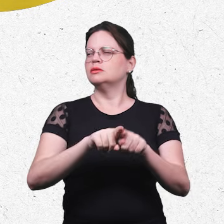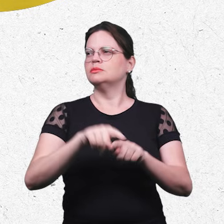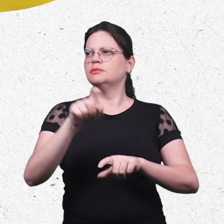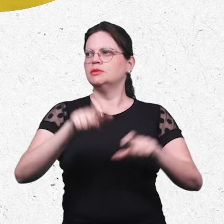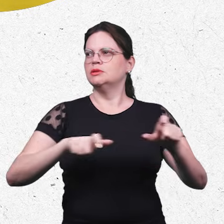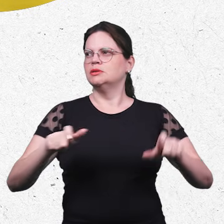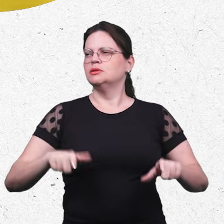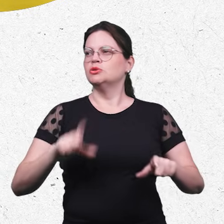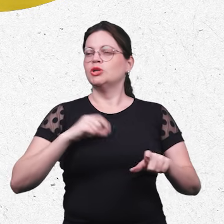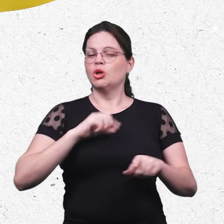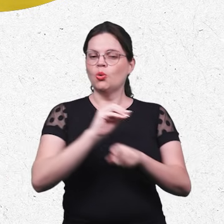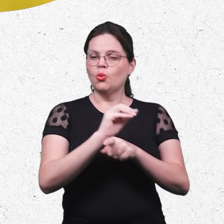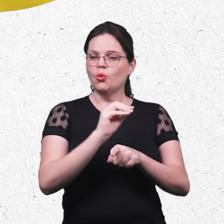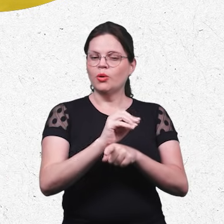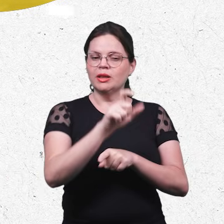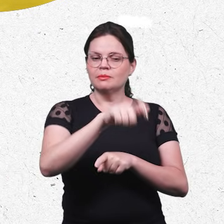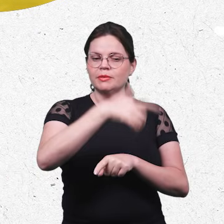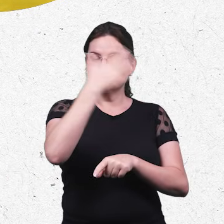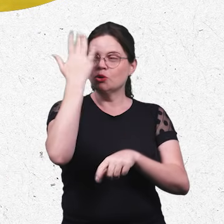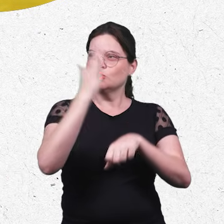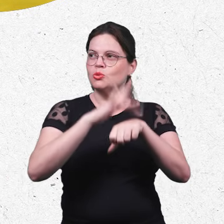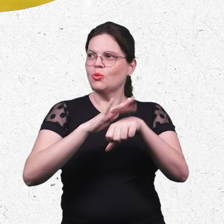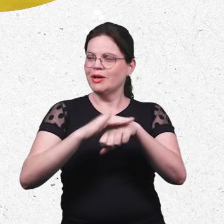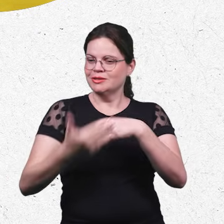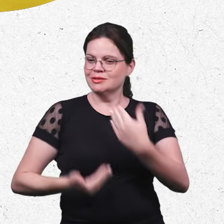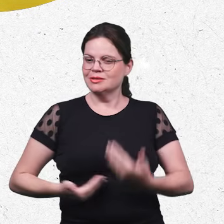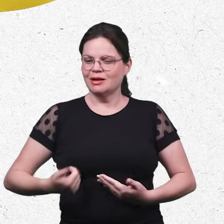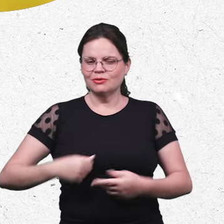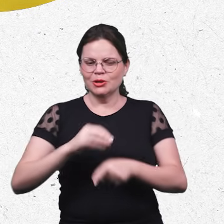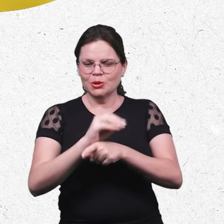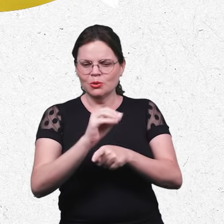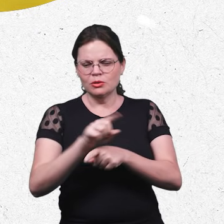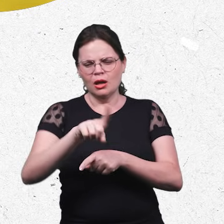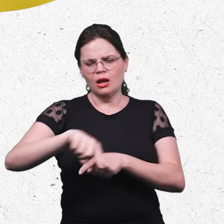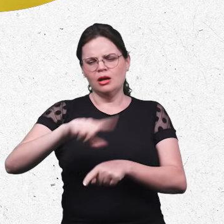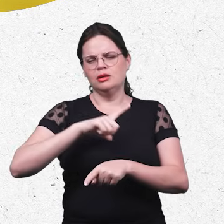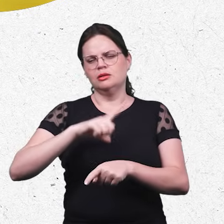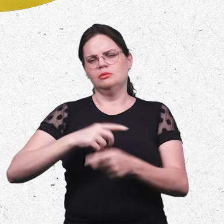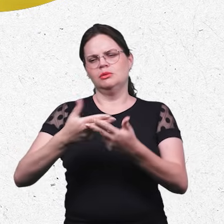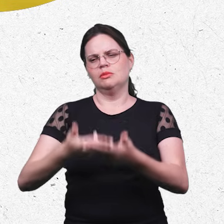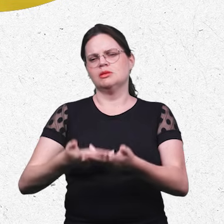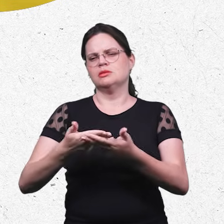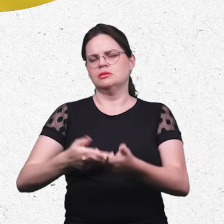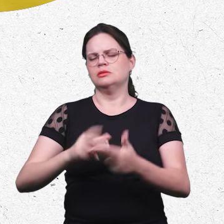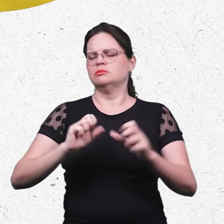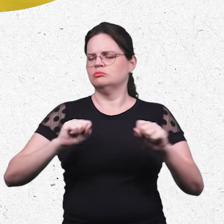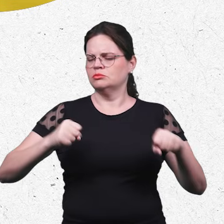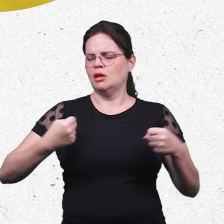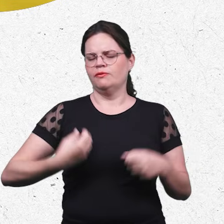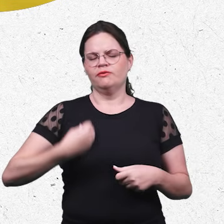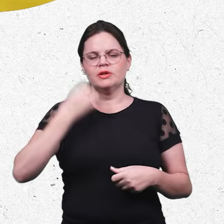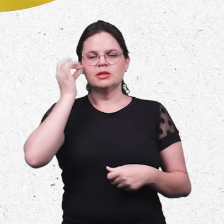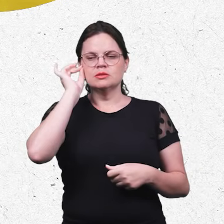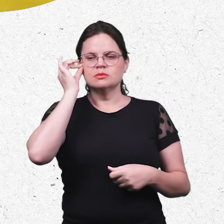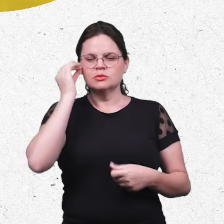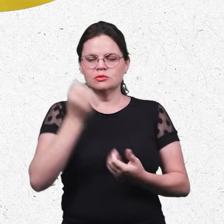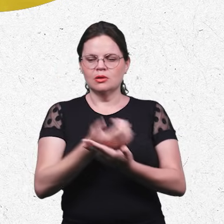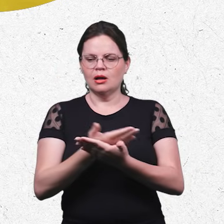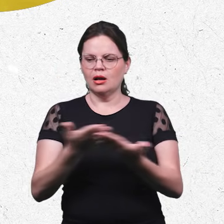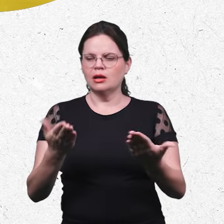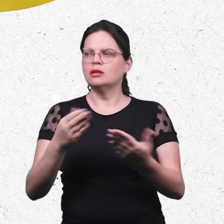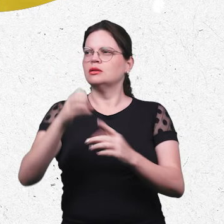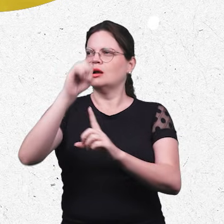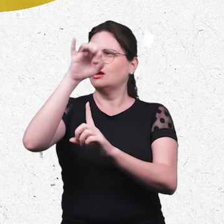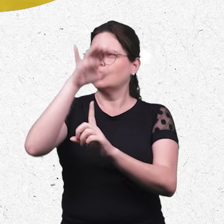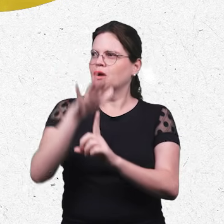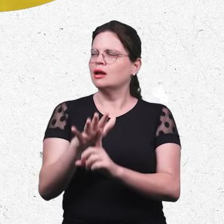aqueles irmãos que cuidam dos familiares enfermos, que o Senhor possa estar renovando a vida espiritual de cada um, dando-lhes